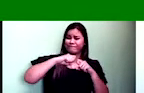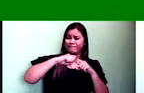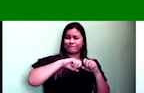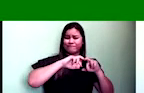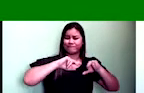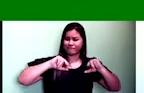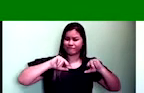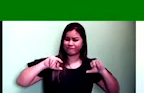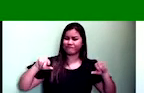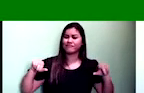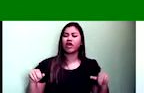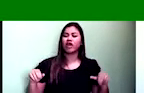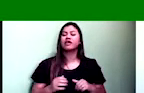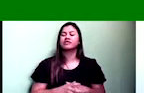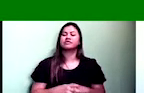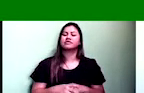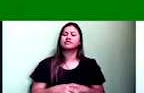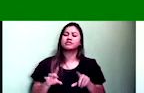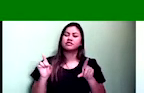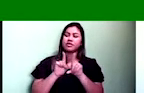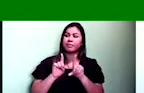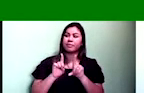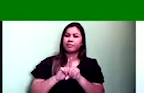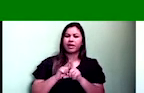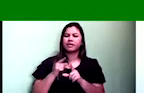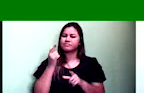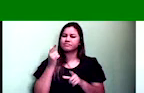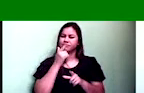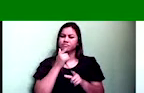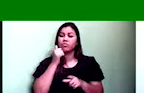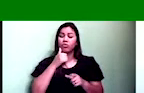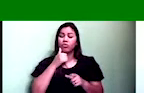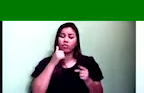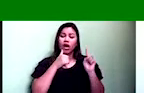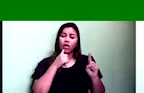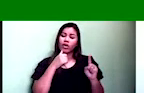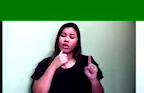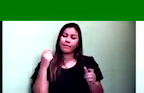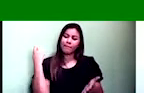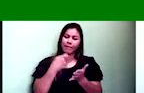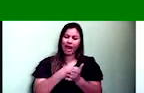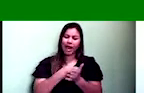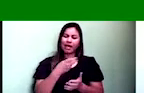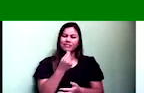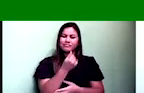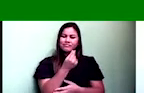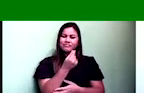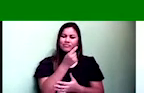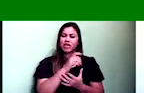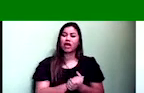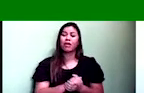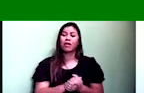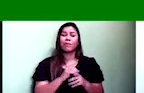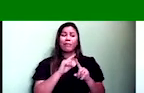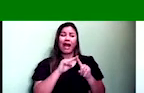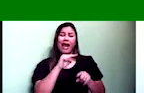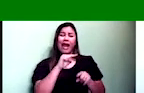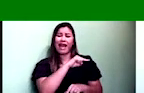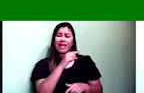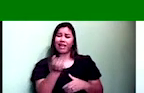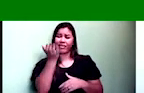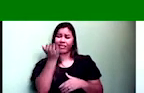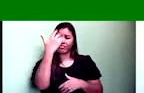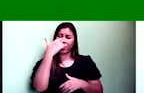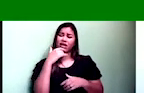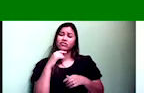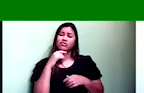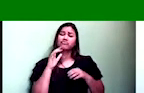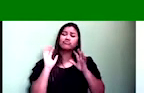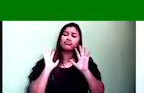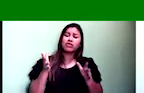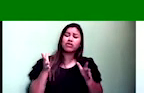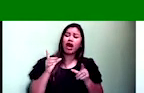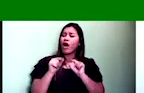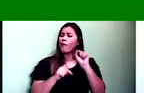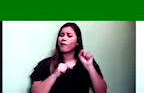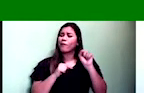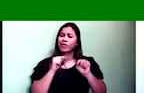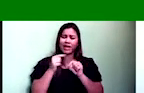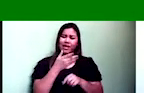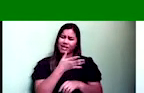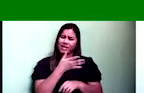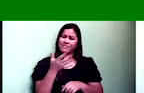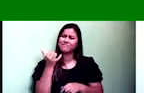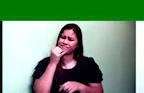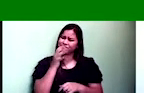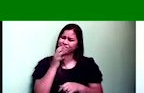para conseguir algum dinheiro, mas traziam consigo algo já bem conhecido da ciência